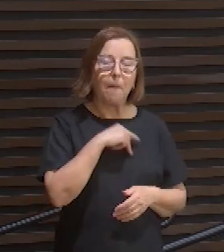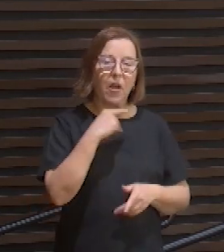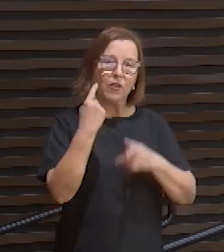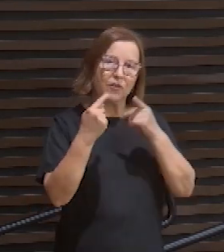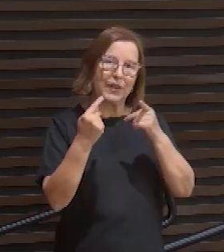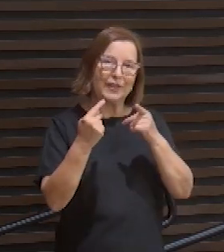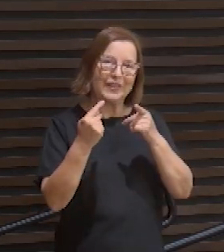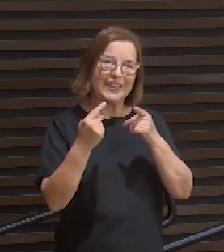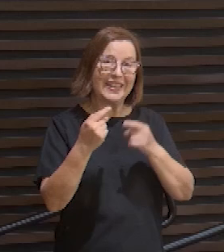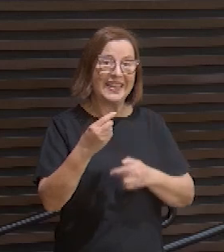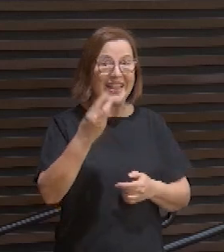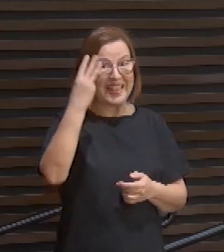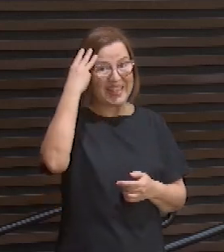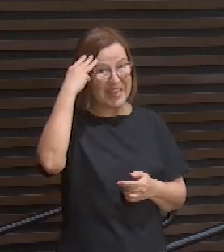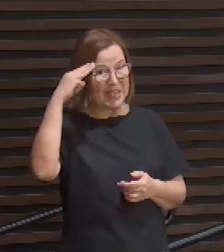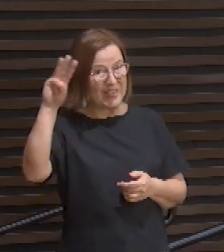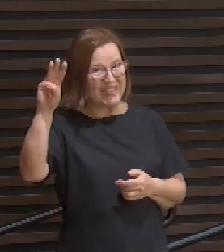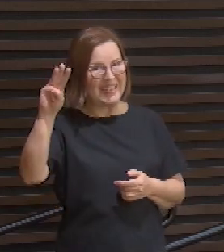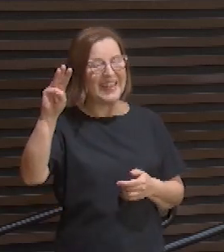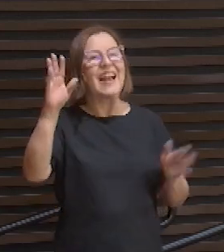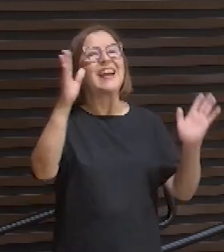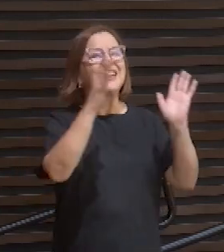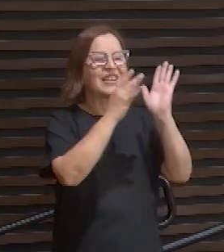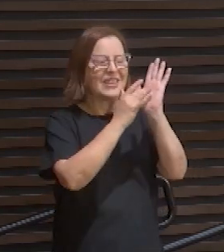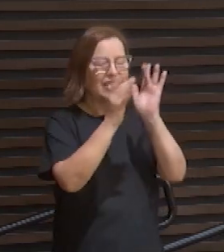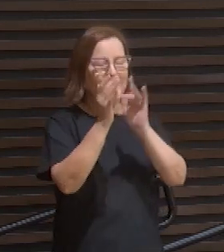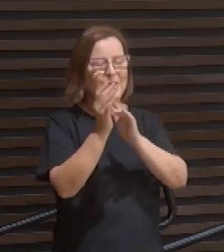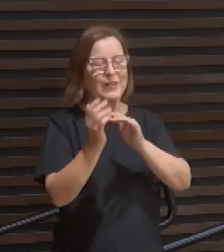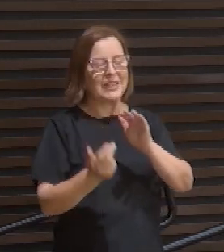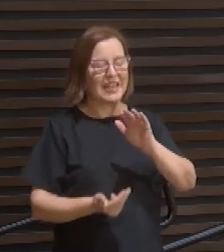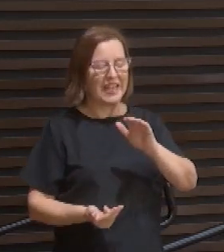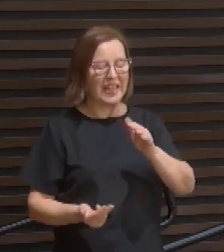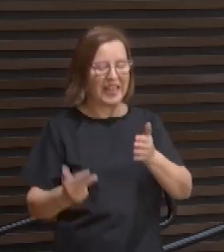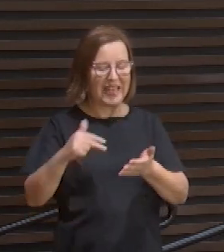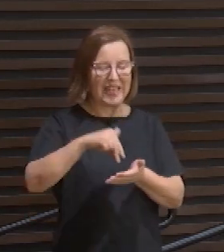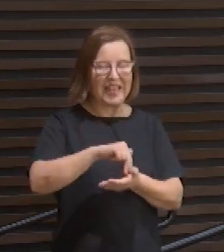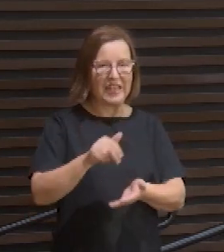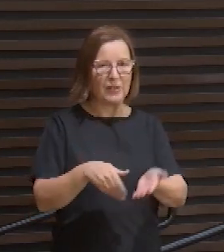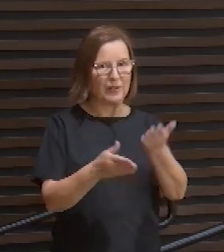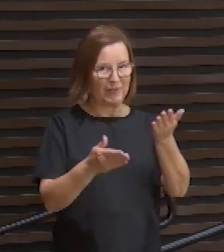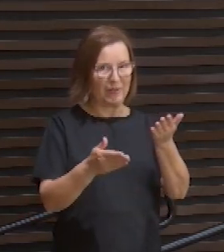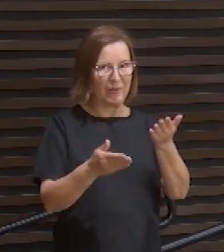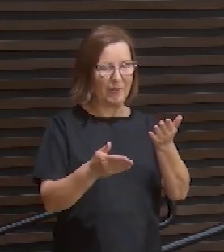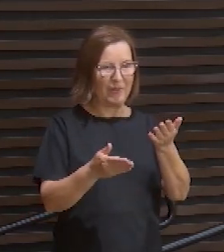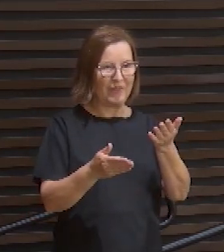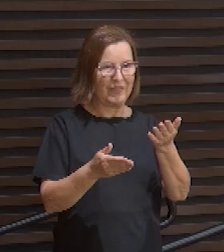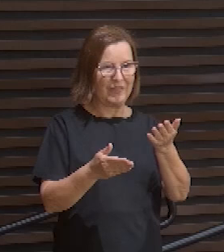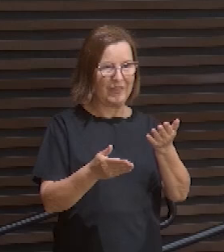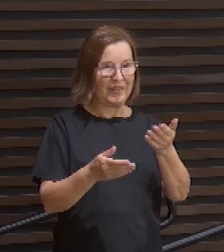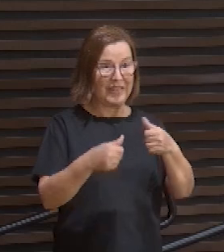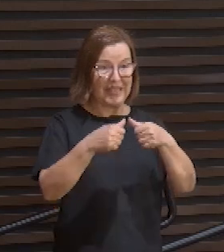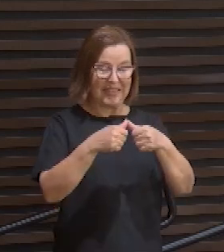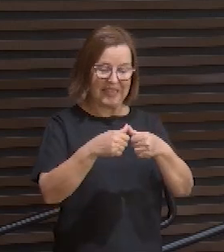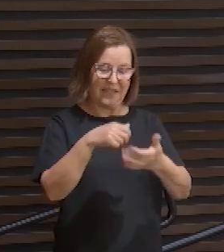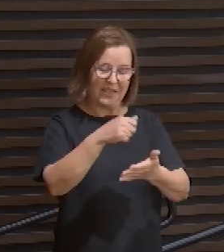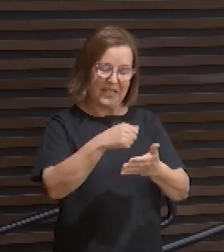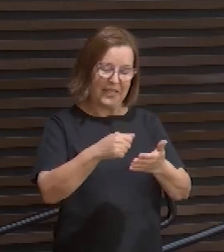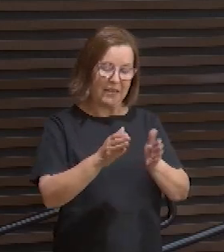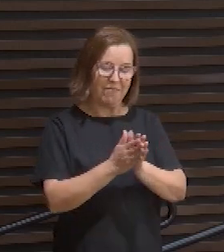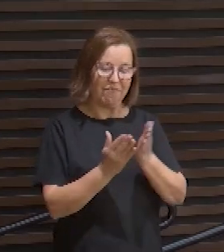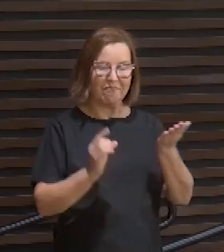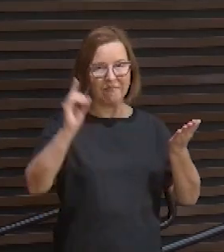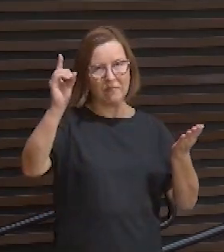terceiro dia ressuscitou também segundo as Escrituras. Onde está na Escritura que Jesus ia ressuscitar ao terceiro